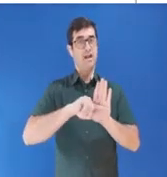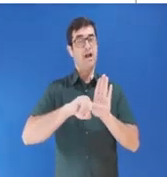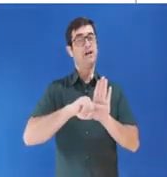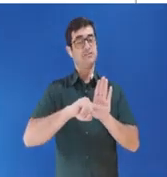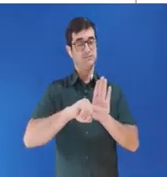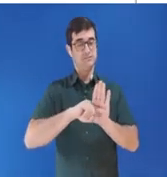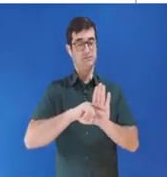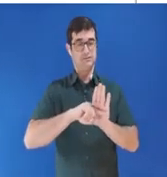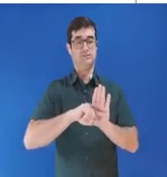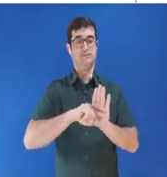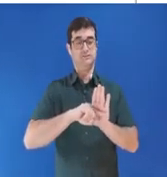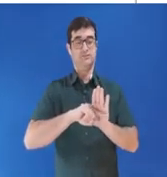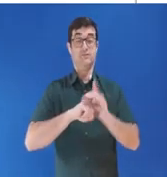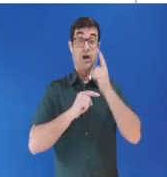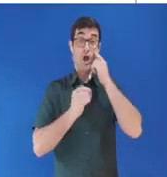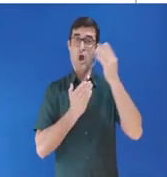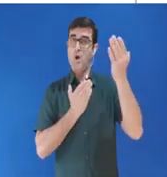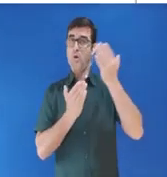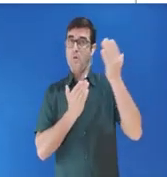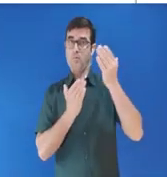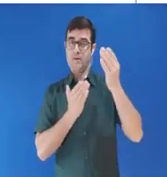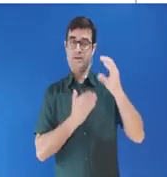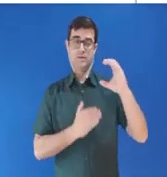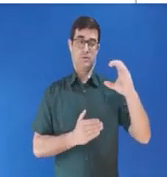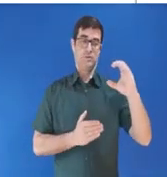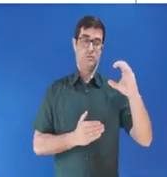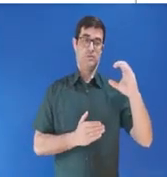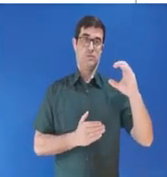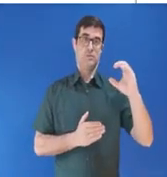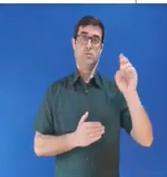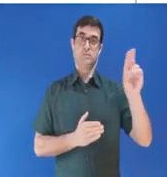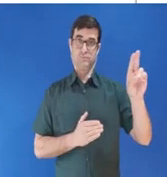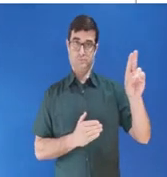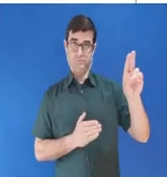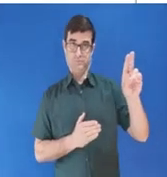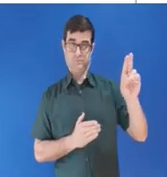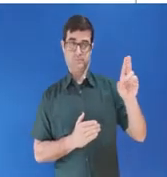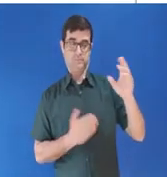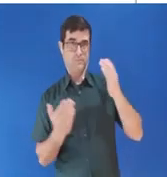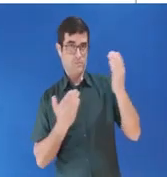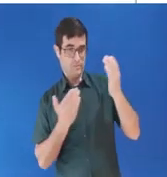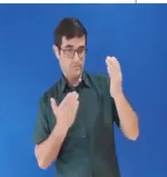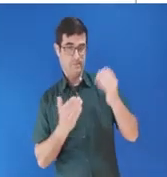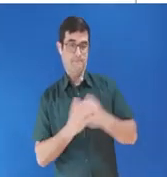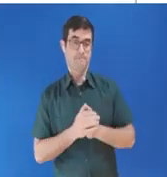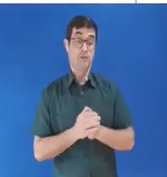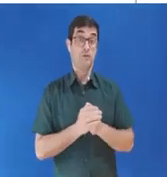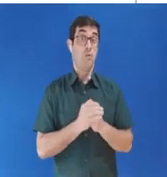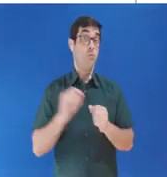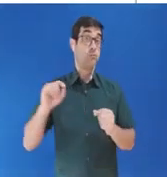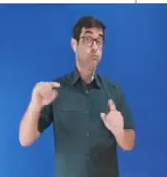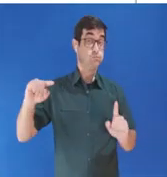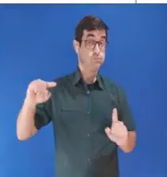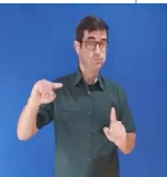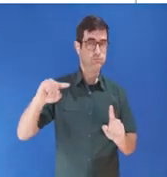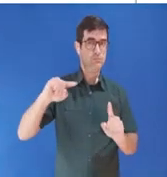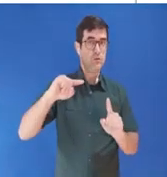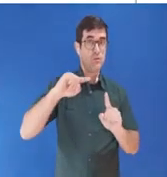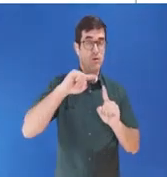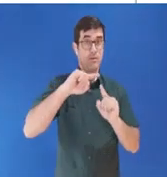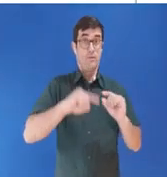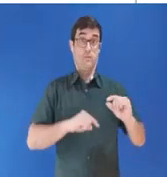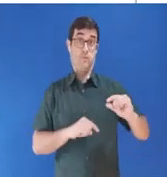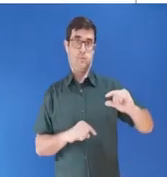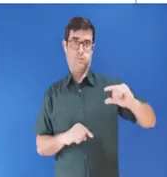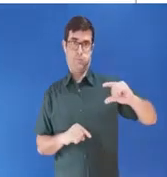quando comparado ao cobre. Então, apesar de eu esperar um aumento neste sentido, porque acompanha o aumento da carga